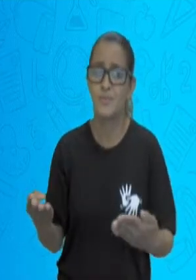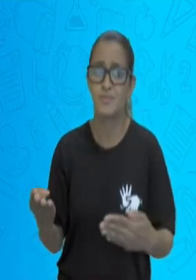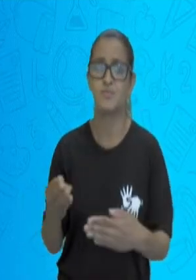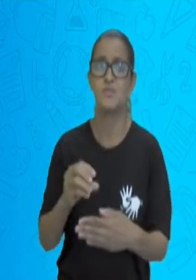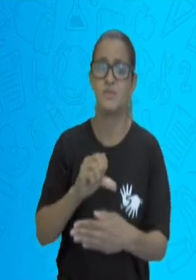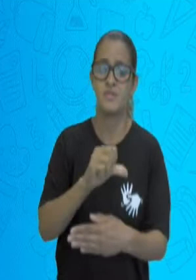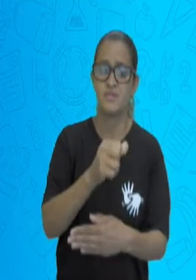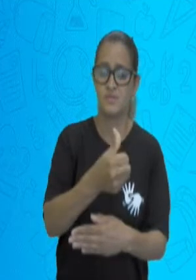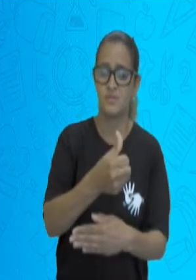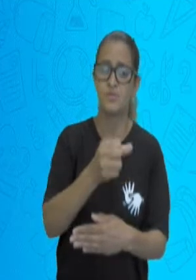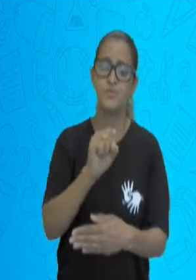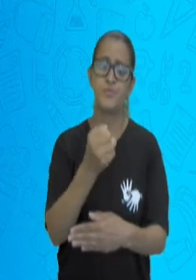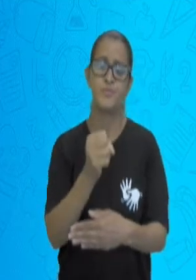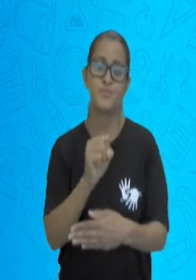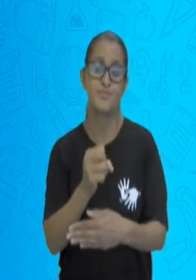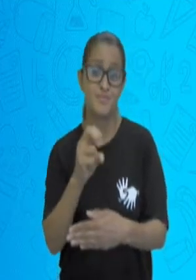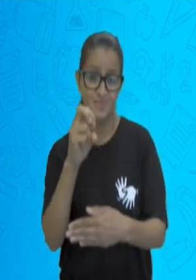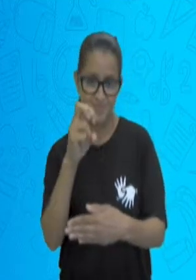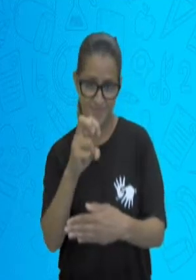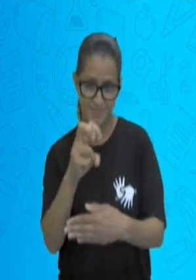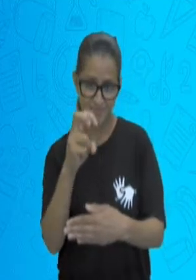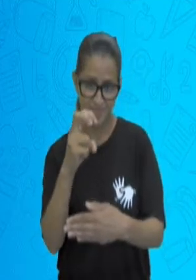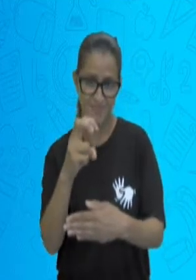nós temos o